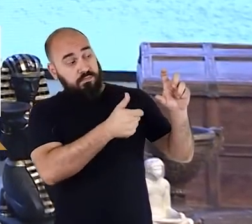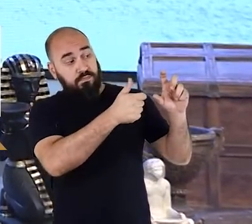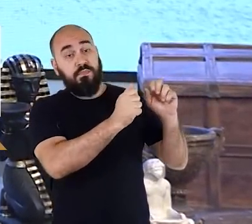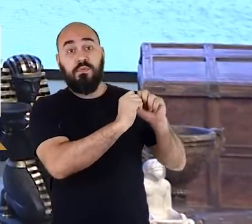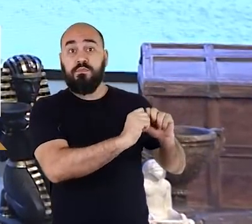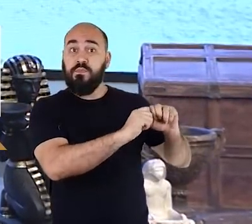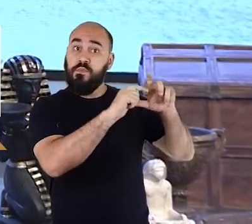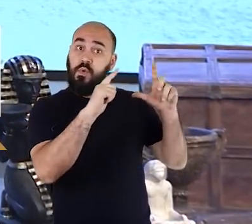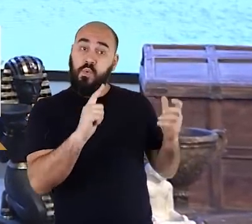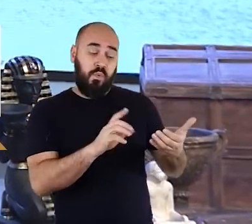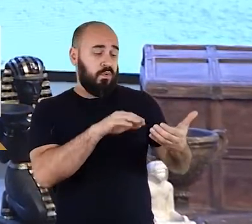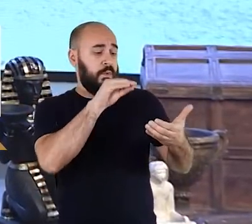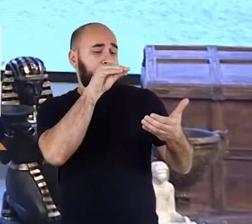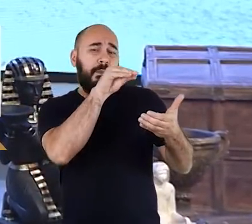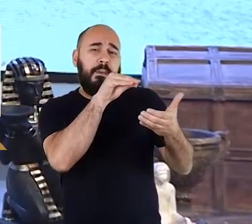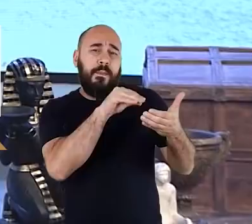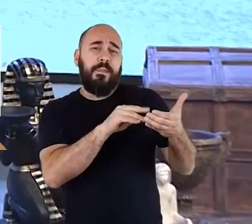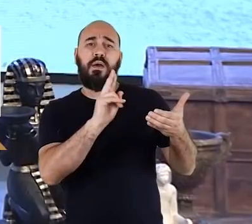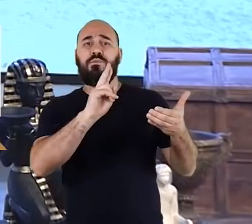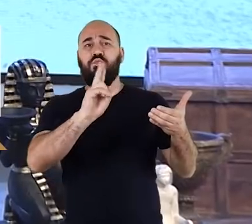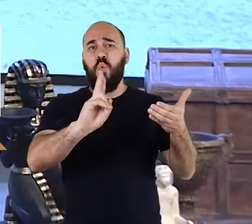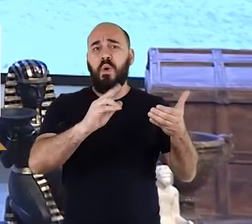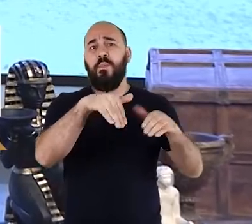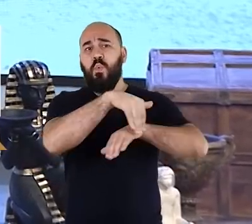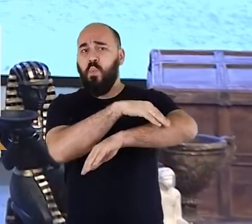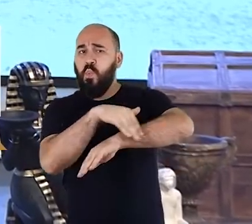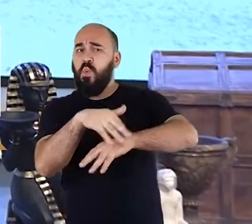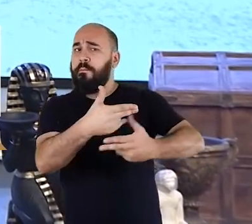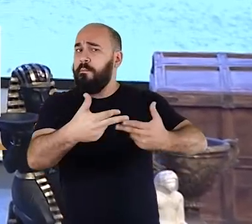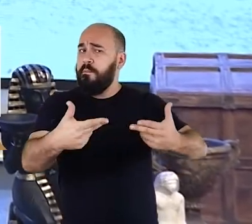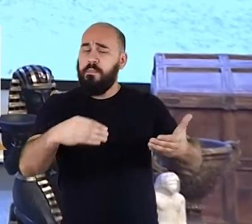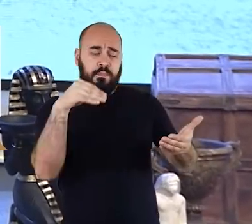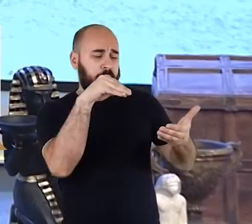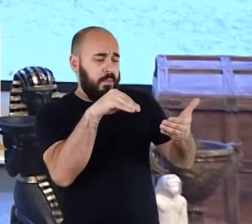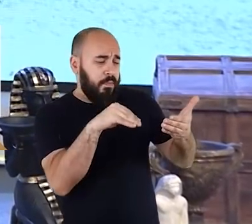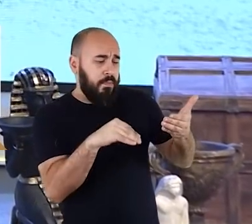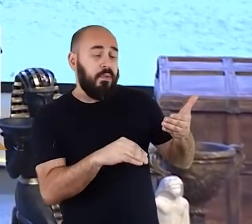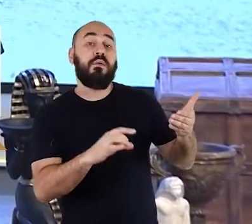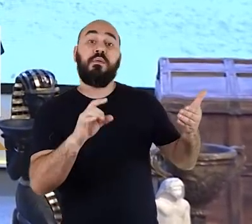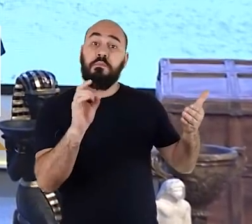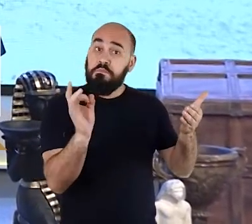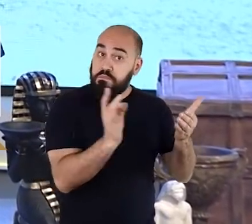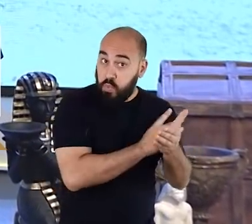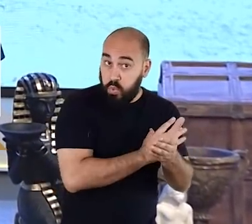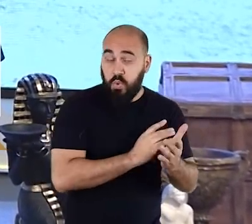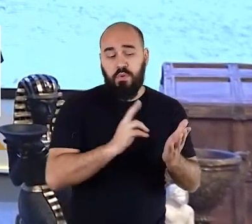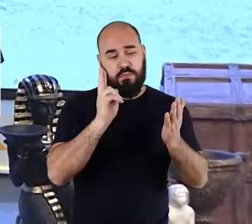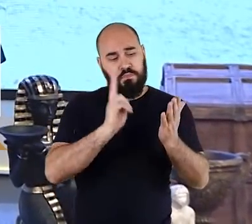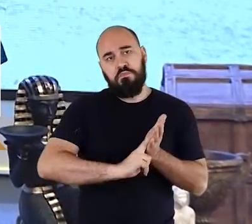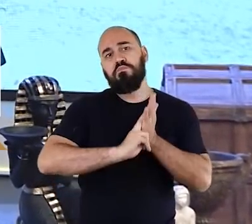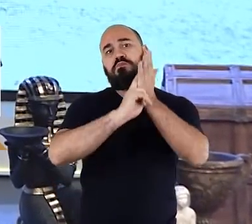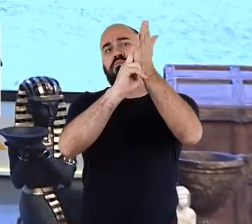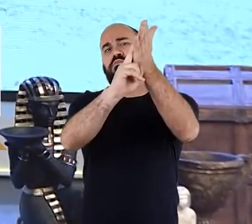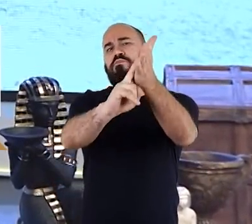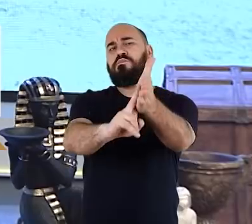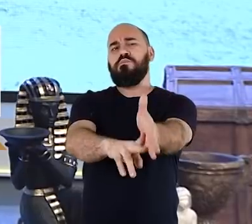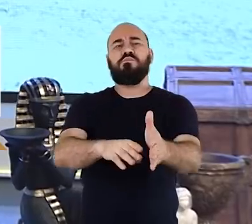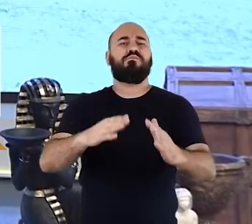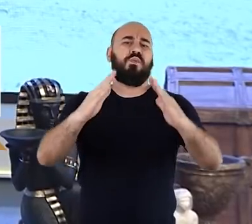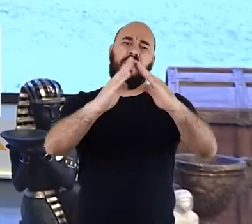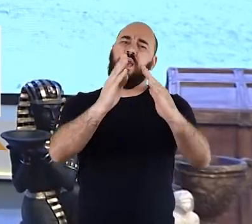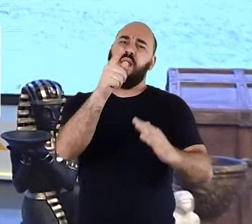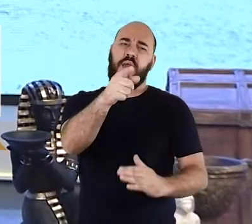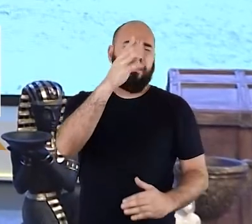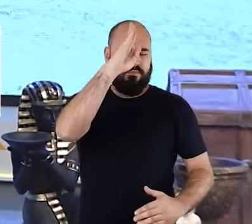abra a sua câmera e coloque nesse QR Code que aparece aí no canto do seu vídeo. Aí você vai preencher um pequeno cadastro e em poucos dias